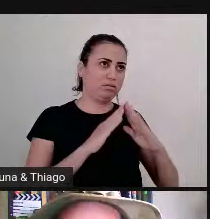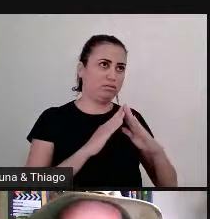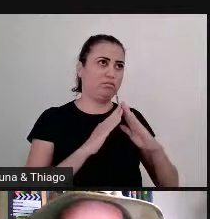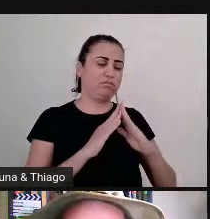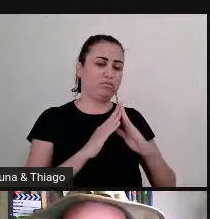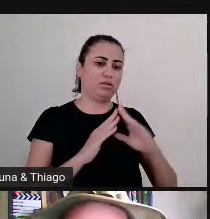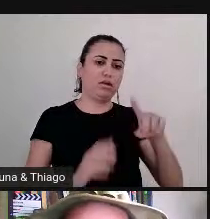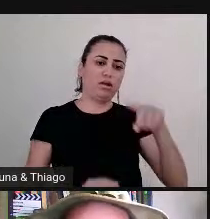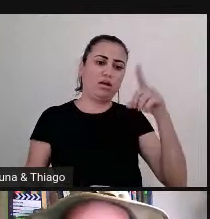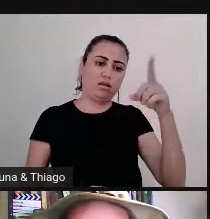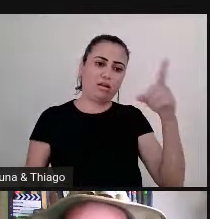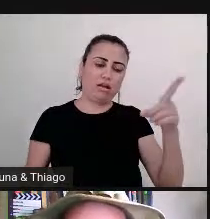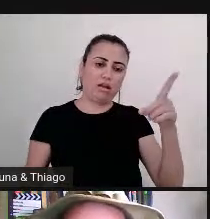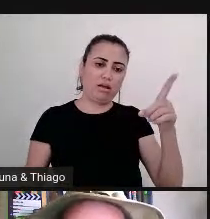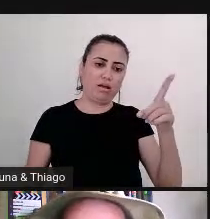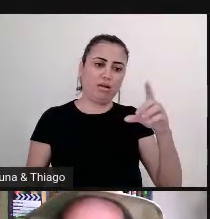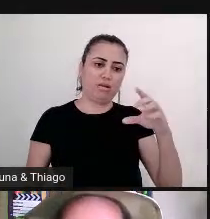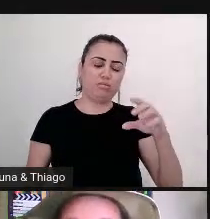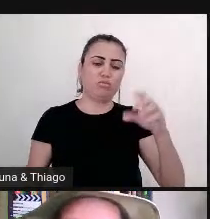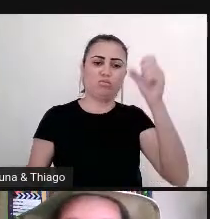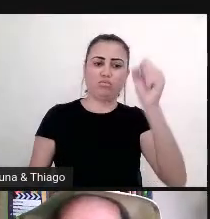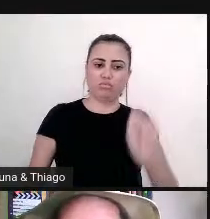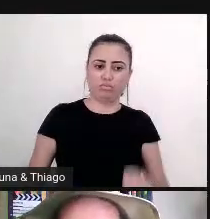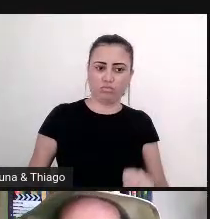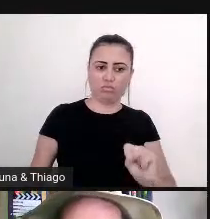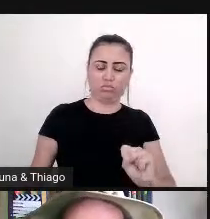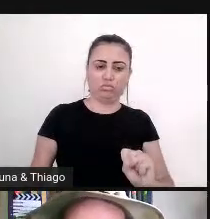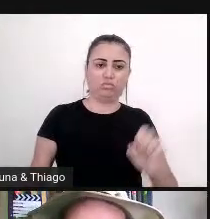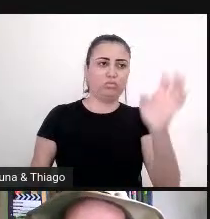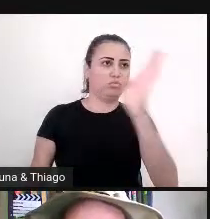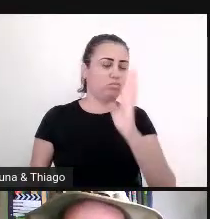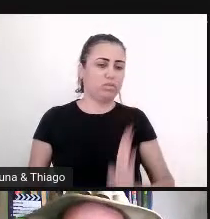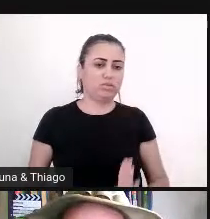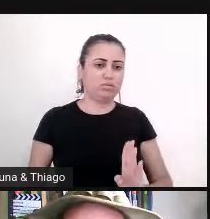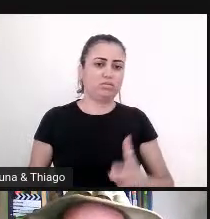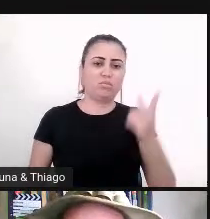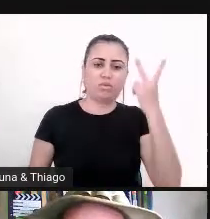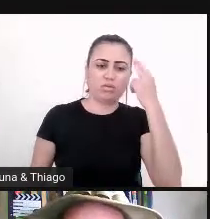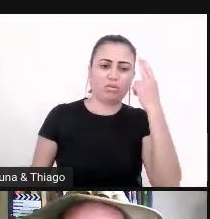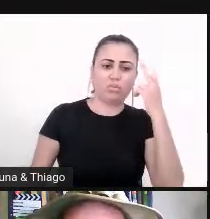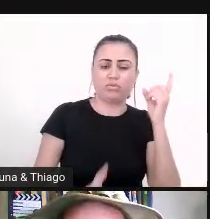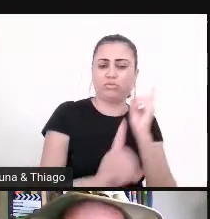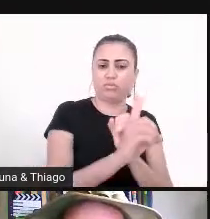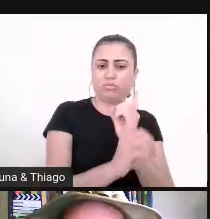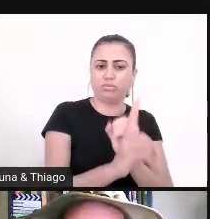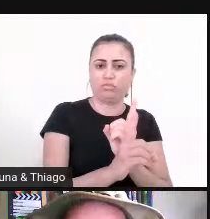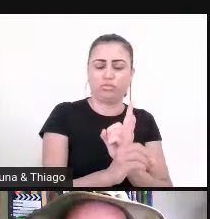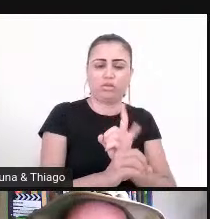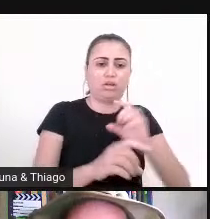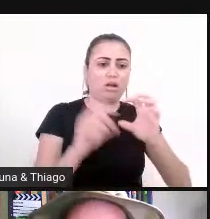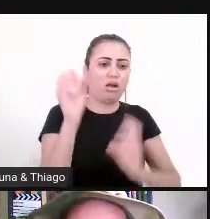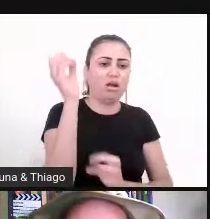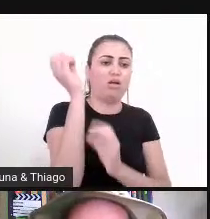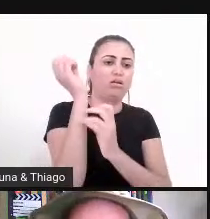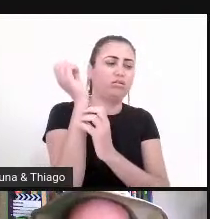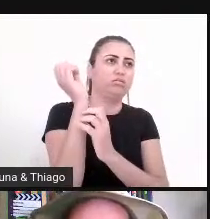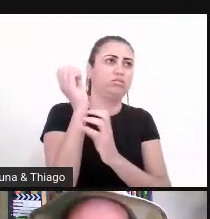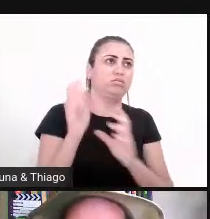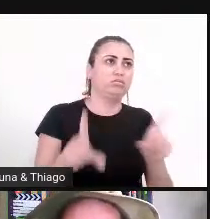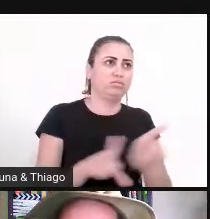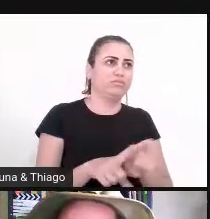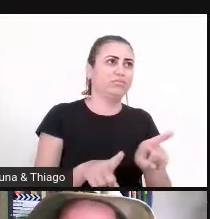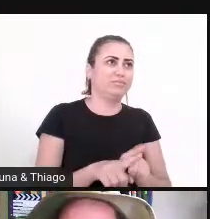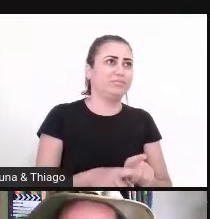é muito comum, no sul do Brasil, aranha marrom. E a Foneutra, são as armadeiras, principalmente a